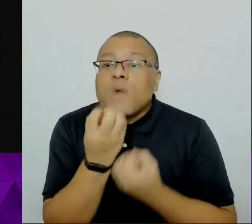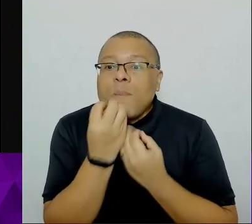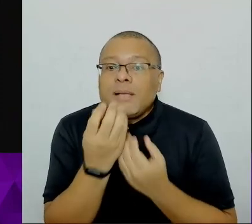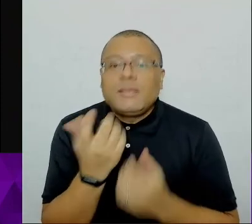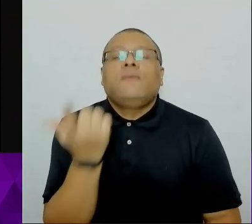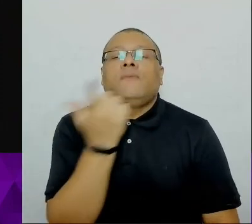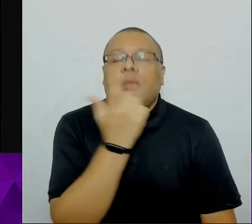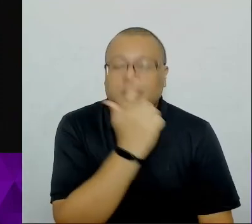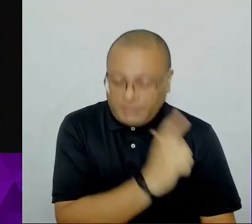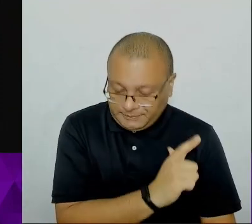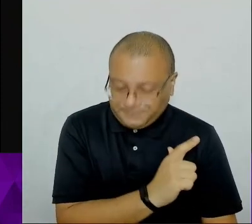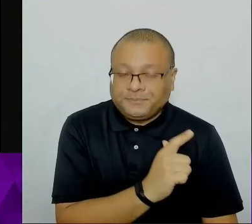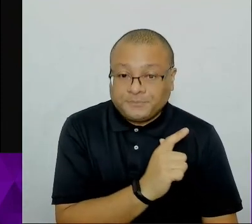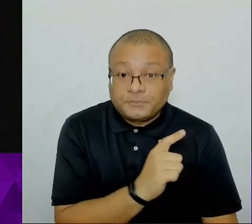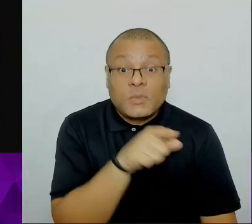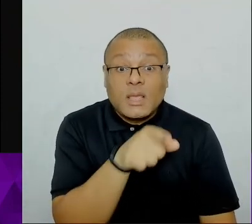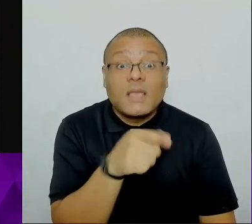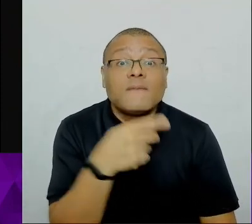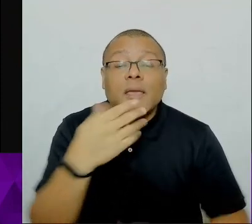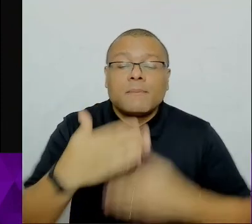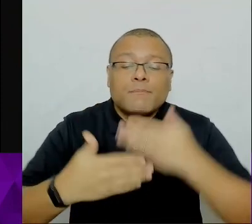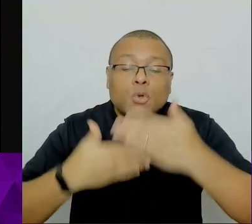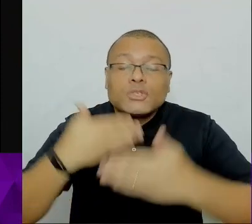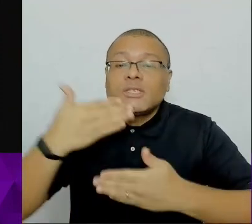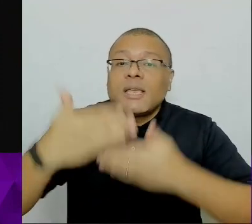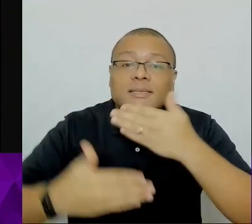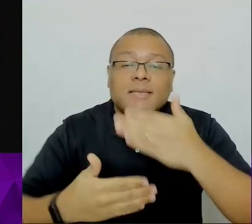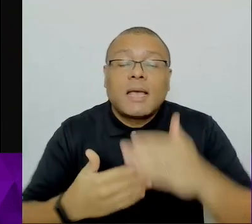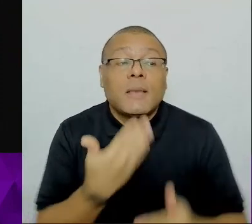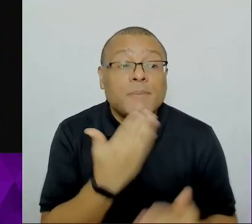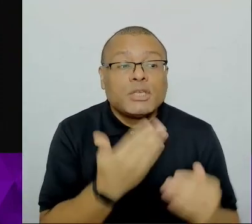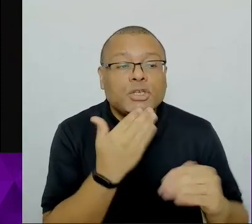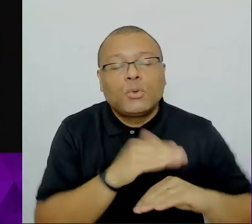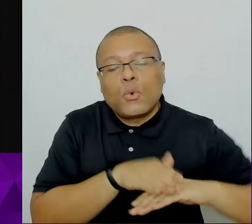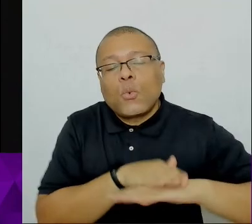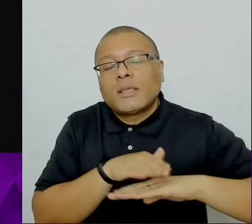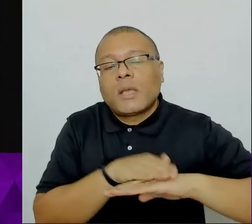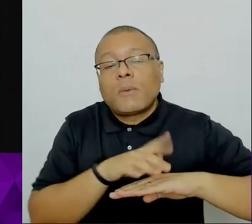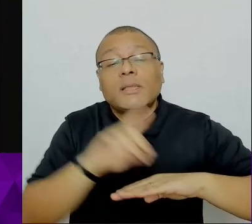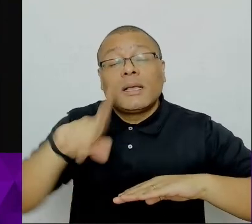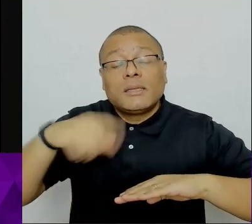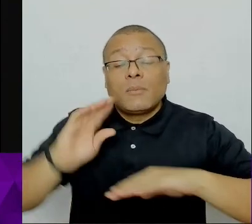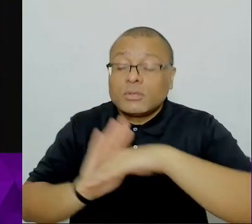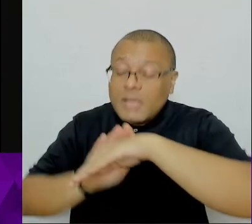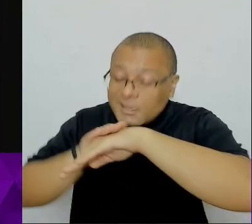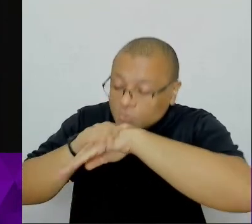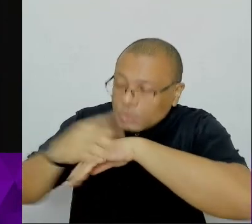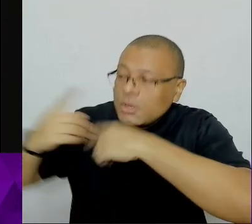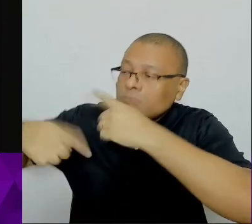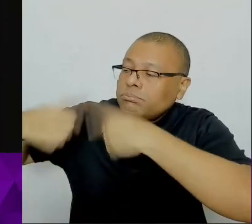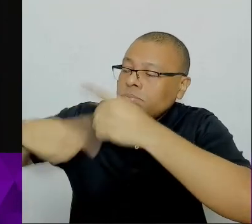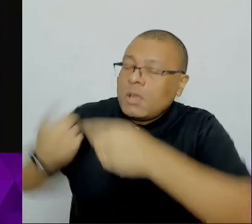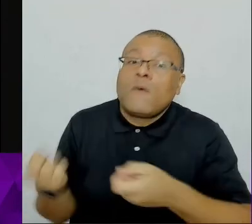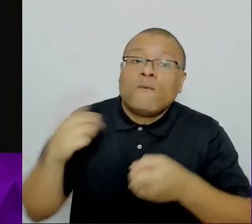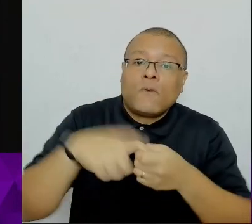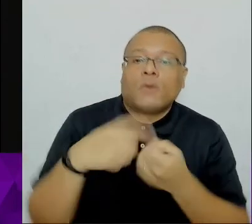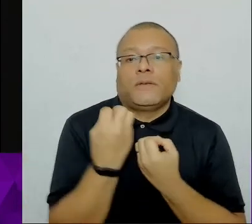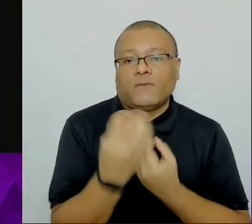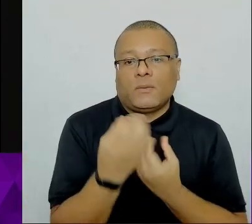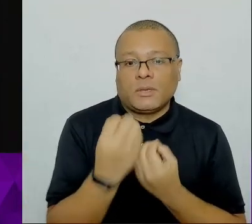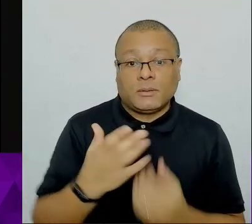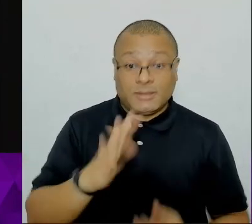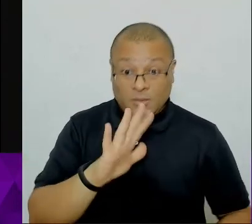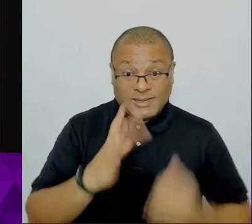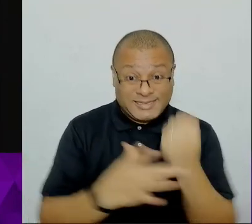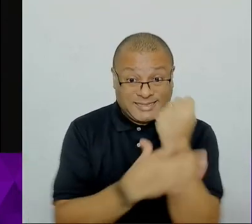API é assíncrona e você vai processar por demanda aquele recurso. E aí uma dica de segurança é, se eu sou um cliente X